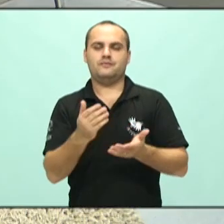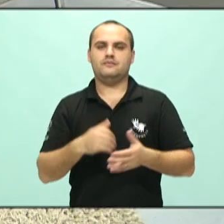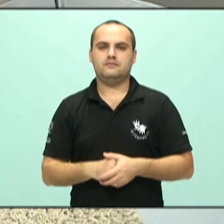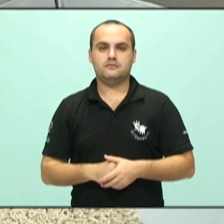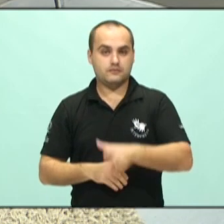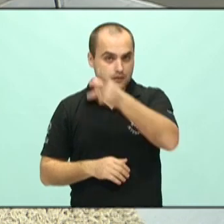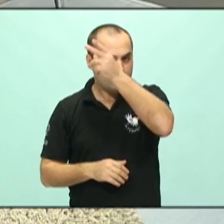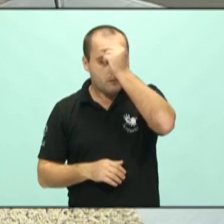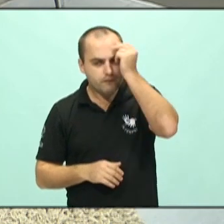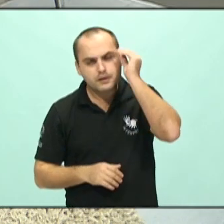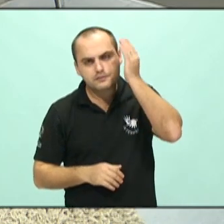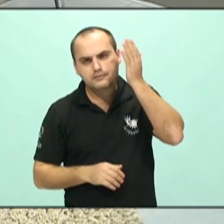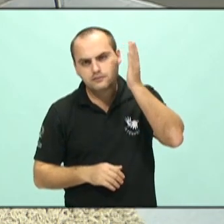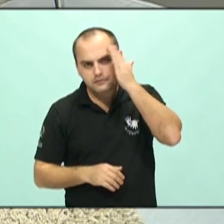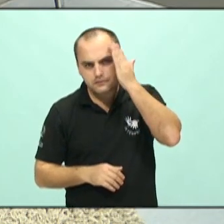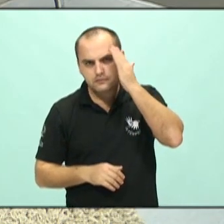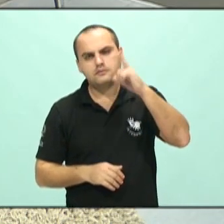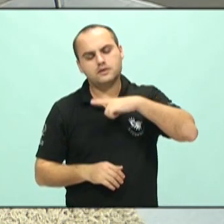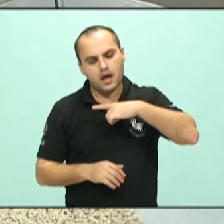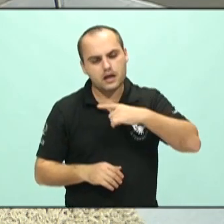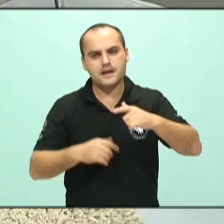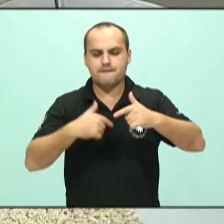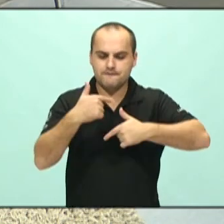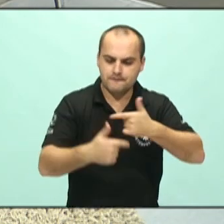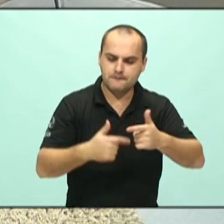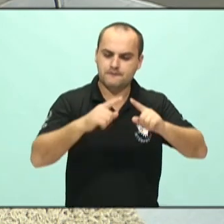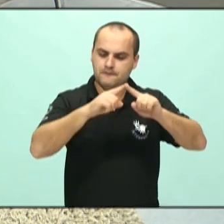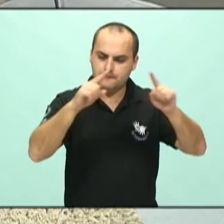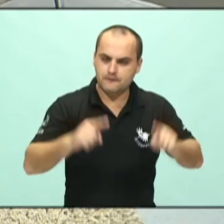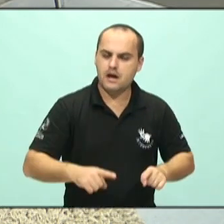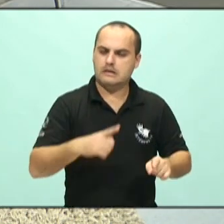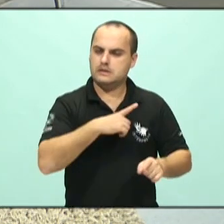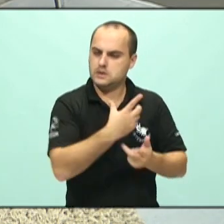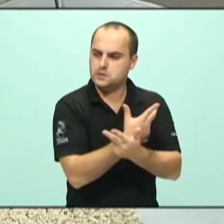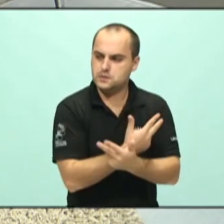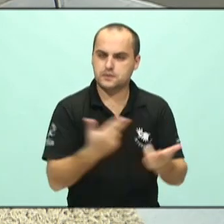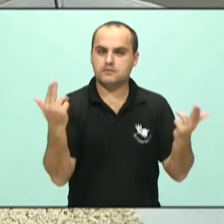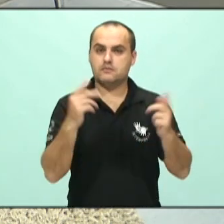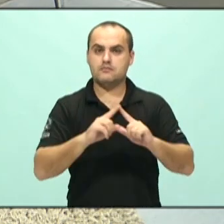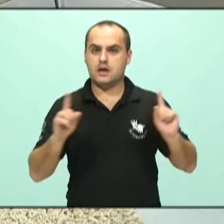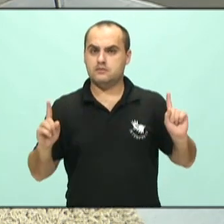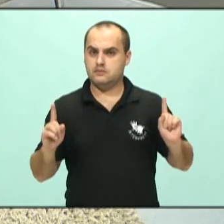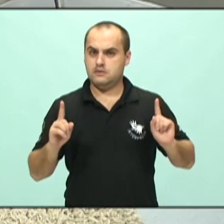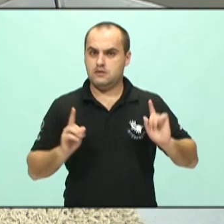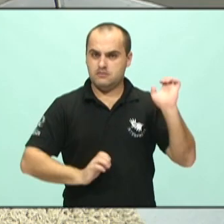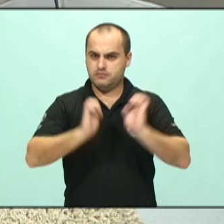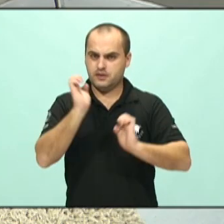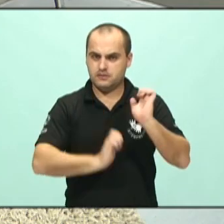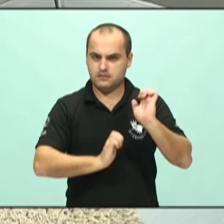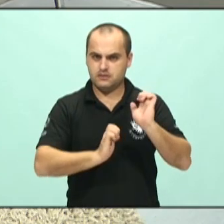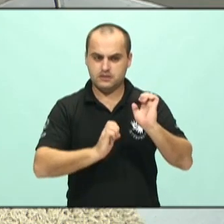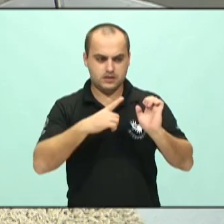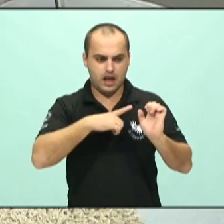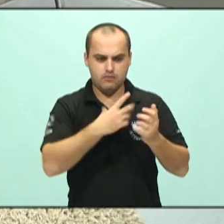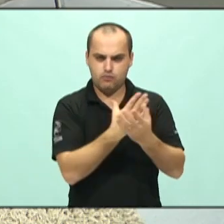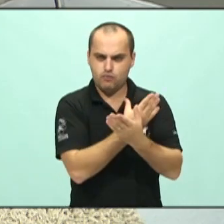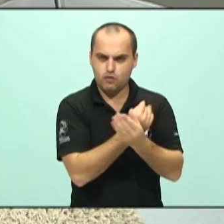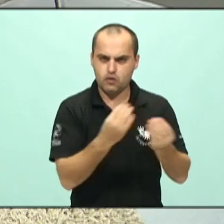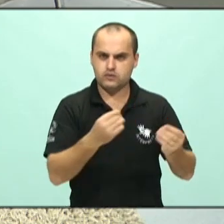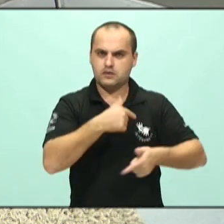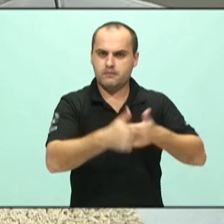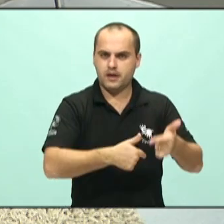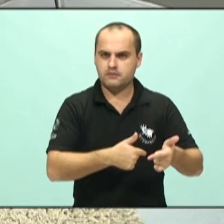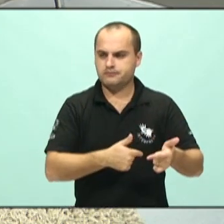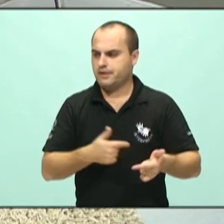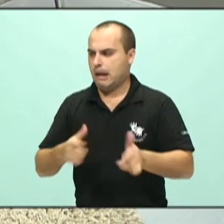prefeito eu compreendo, porque gera bastante emprego, mas uma empresa porque gera emprego não precisa cumprir a lei? E as outras,